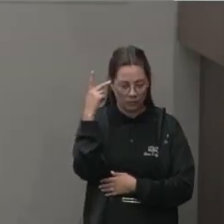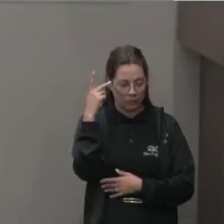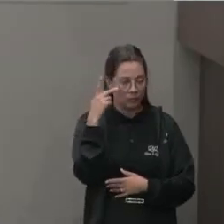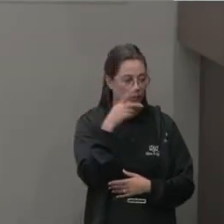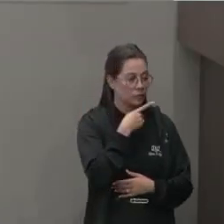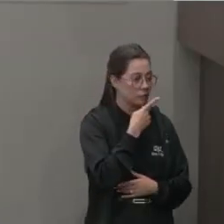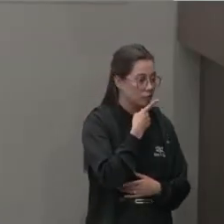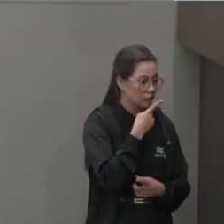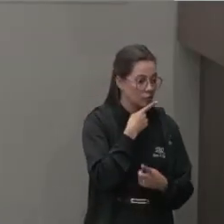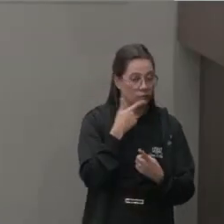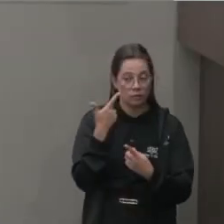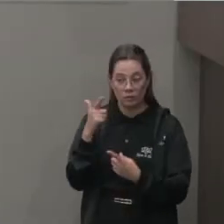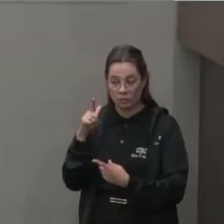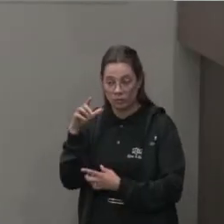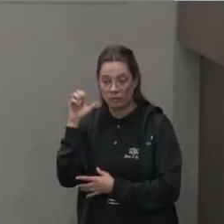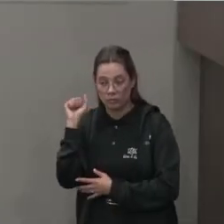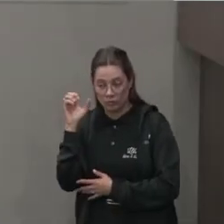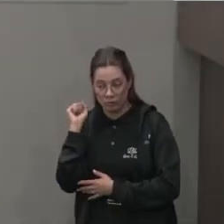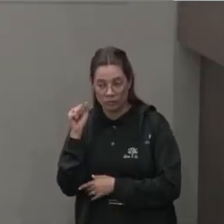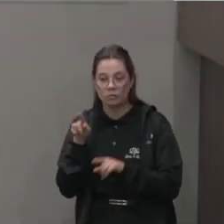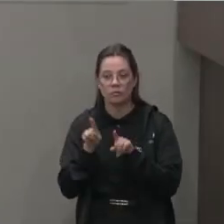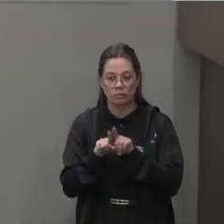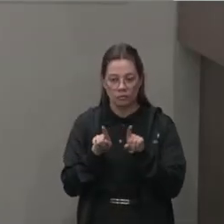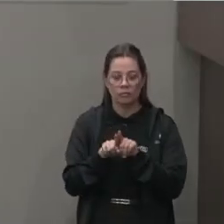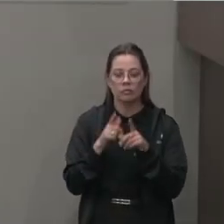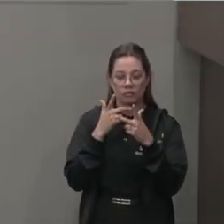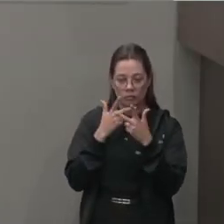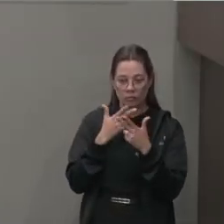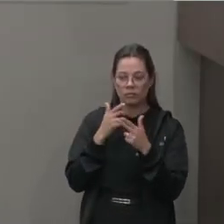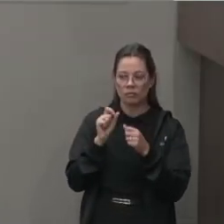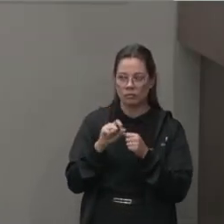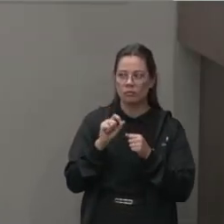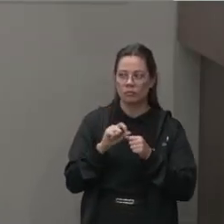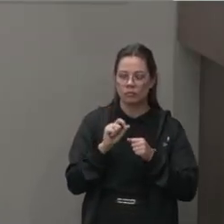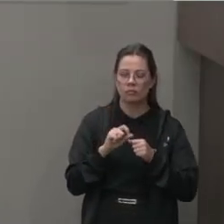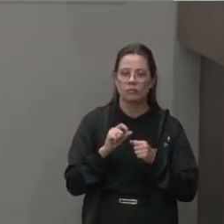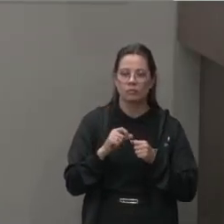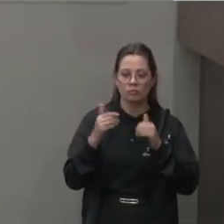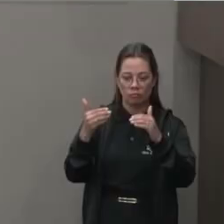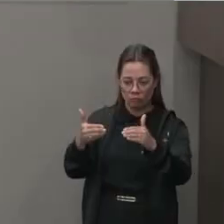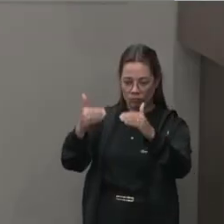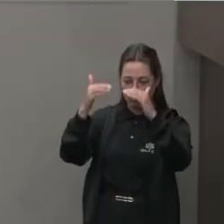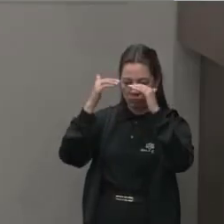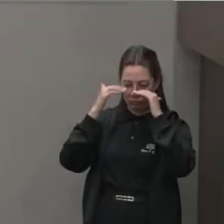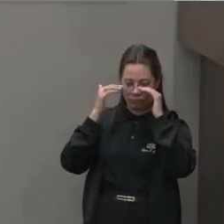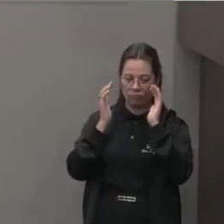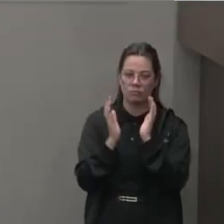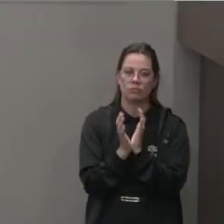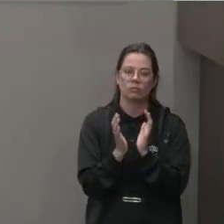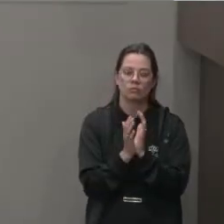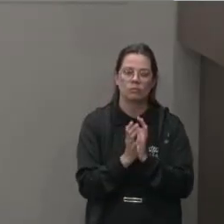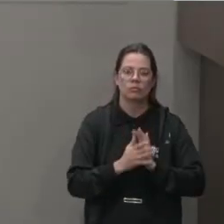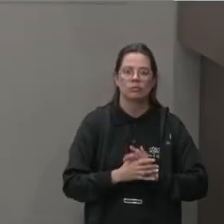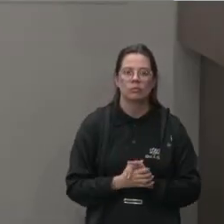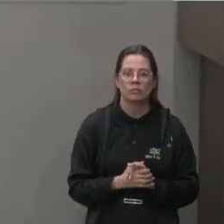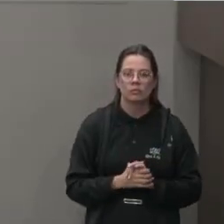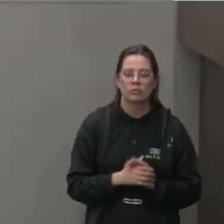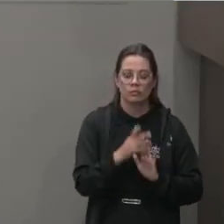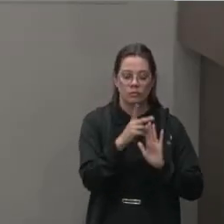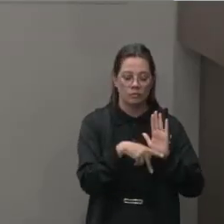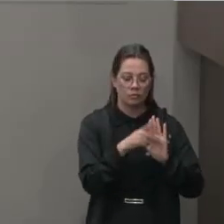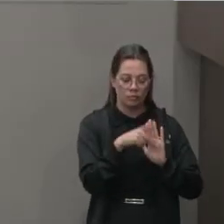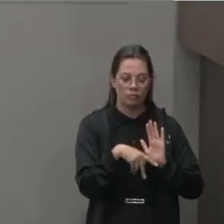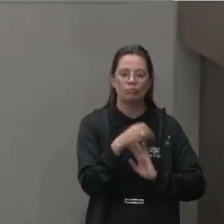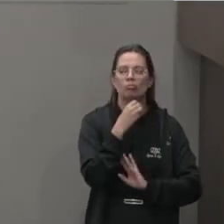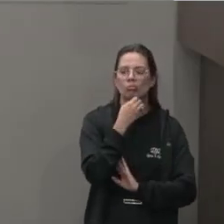ouvir, seria interessante a senhora também fazer isso comigo, com consideração ao seu colega. Mas quero lhe dizer que o seu projeto